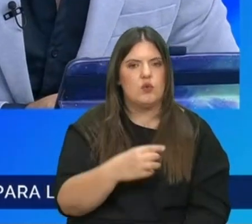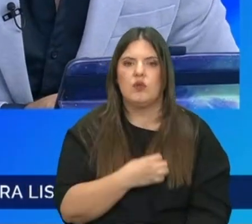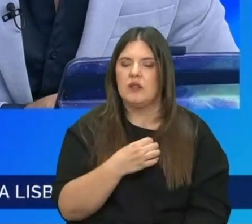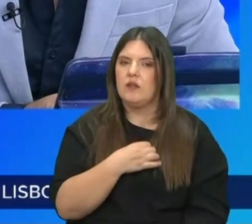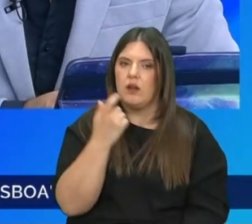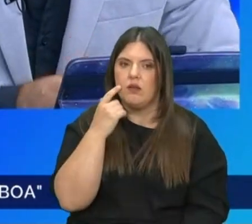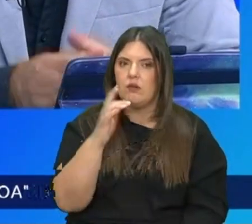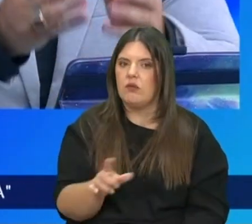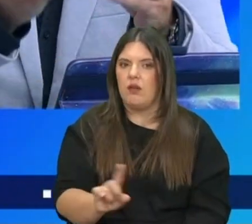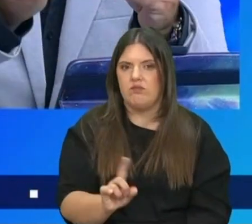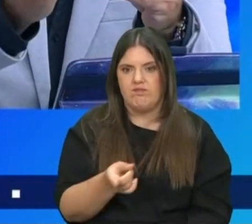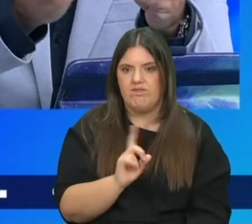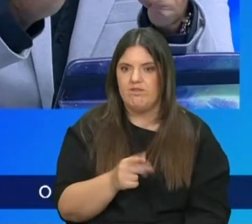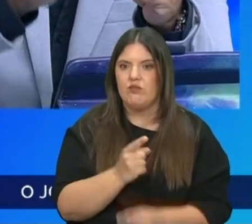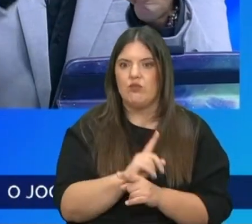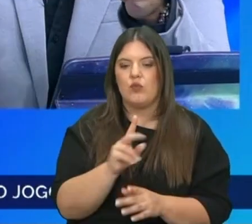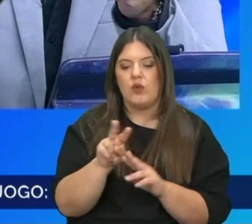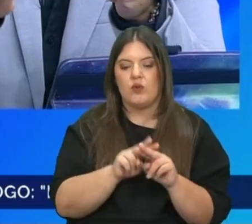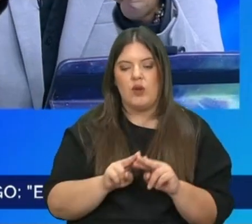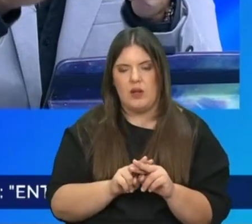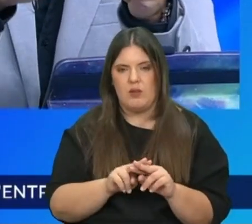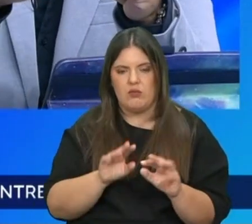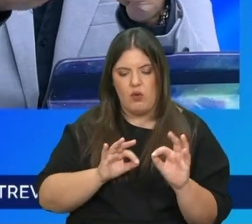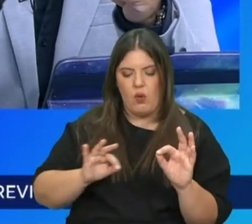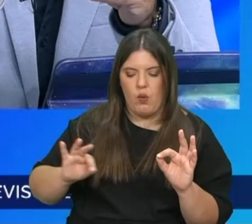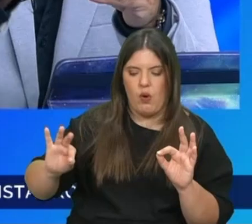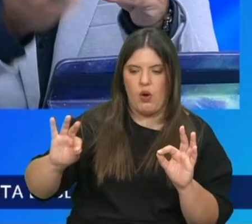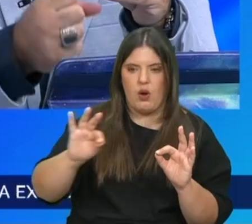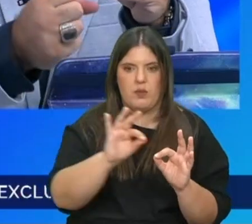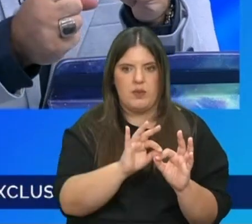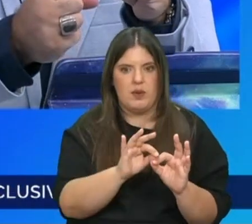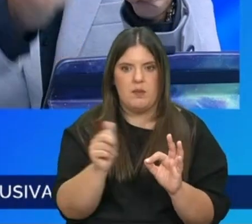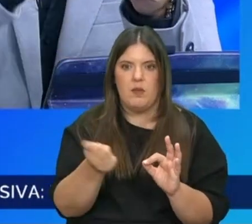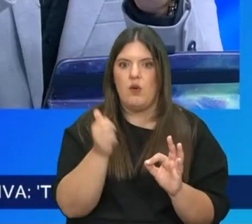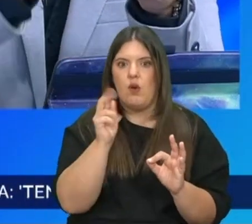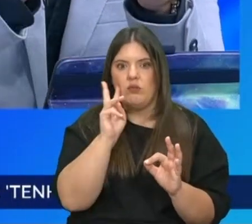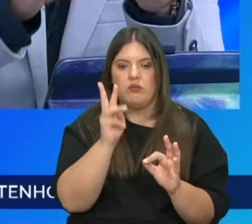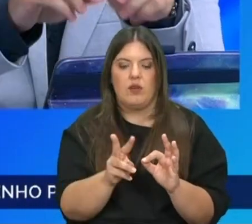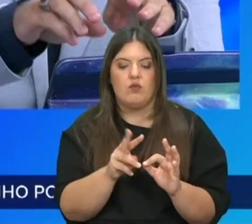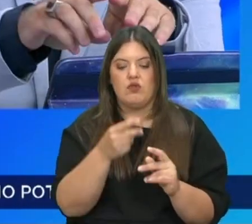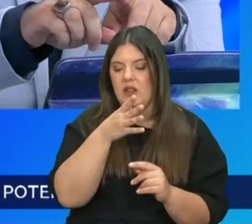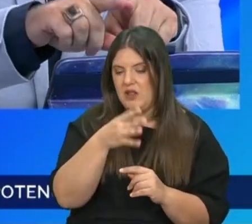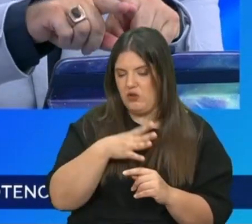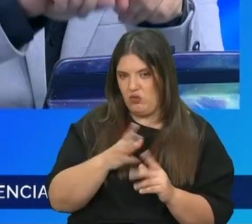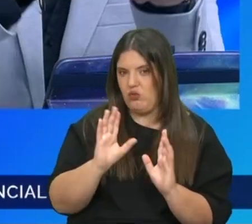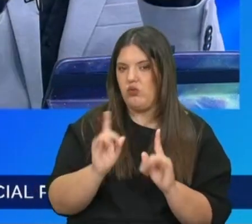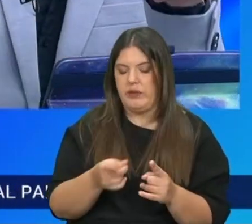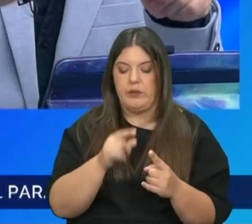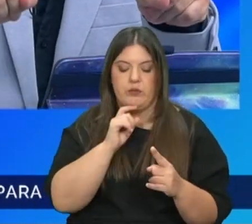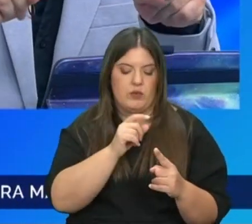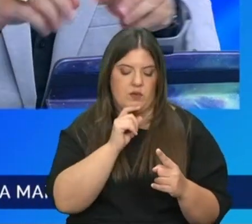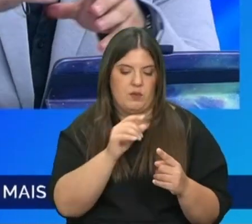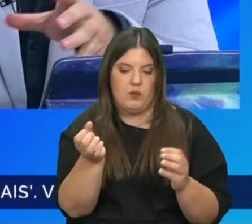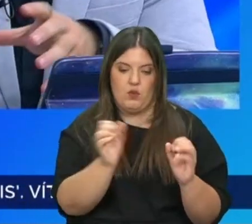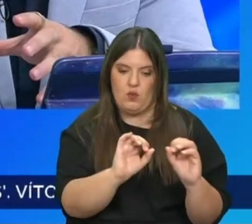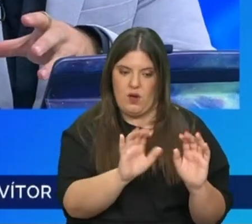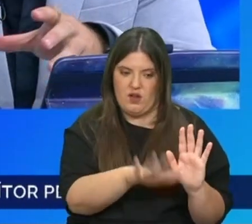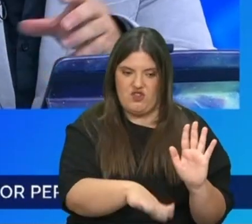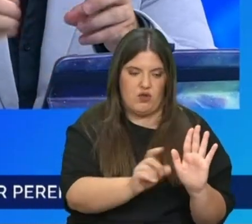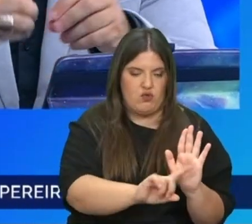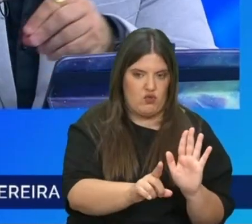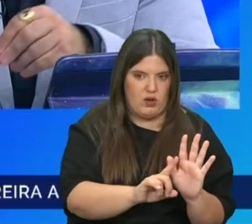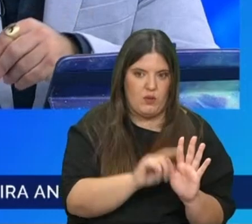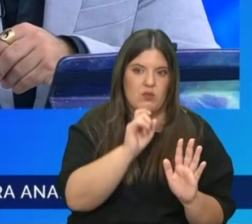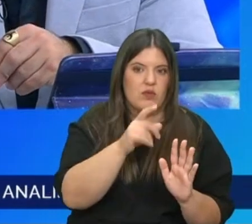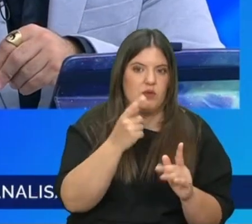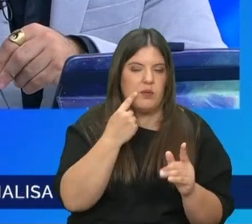esteja lá. Porque quando analisamos melhor a órbita deste corpo, deste fóssil do Sistema Solar, ele diz-nos que ele provavelmente não existiu, já não está lá, se